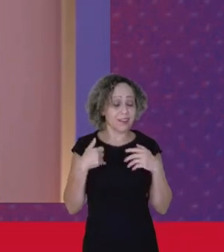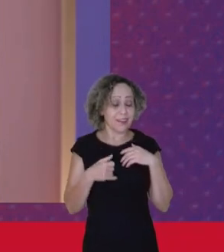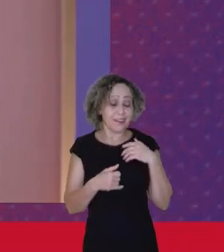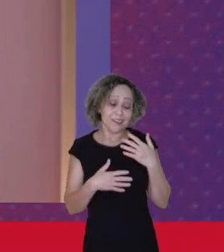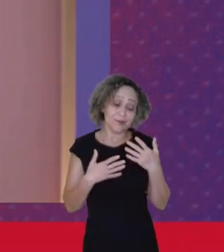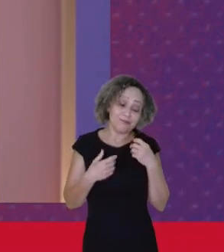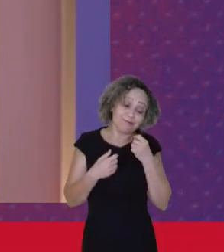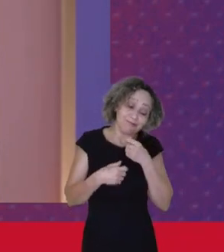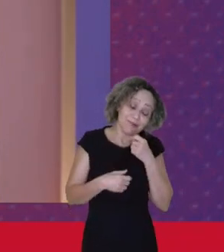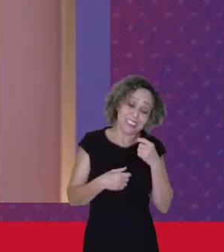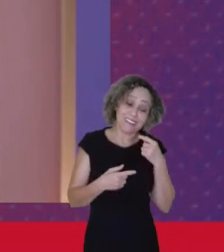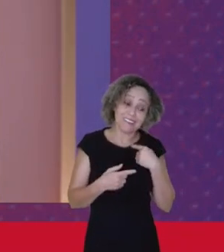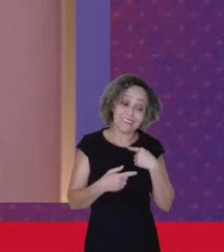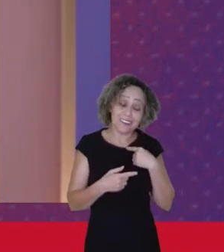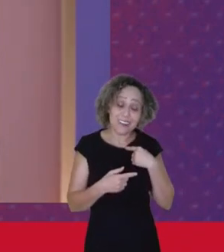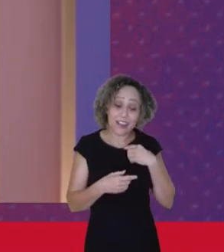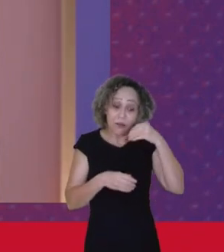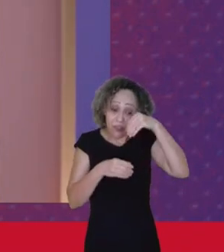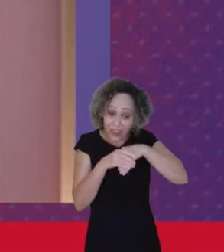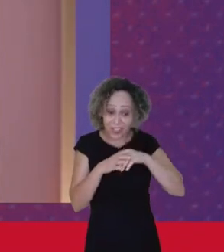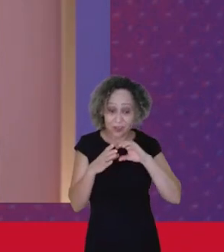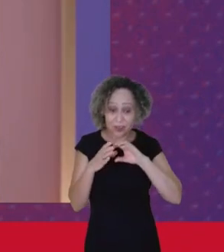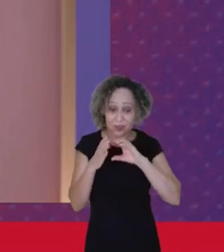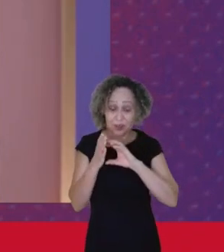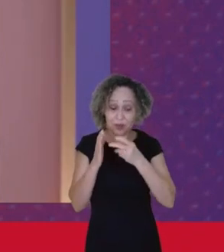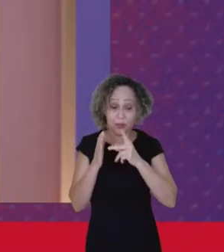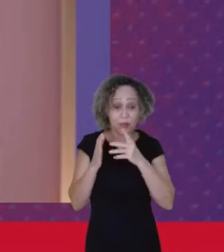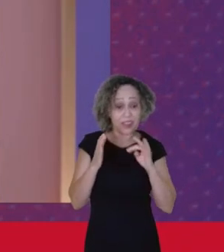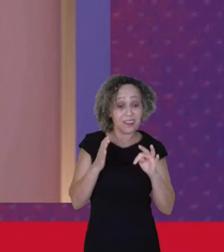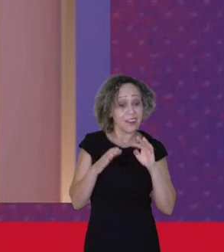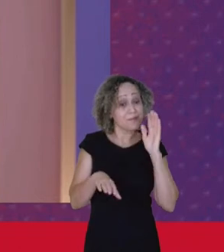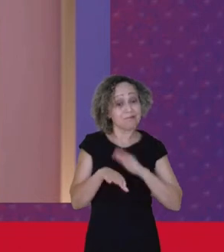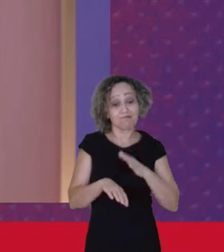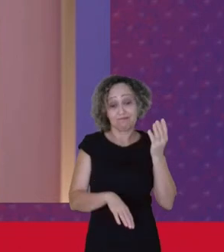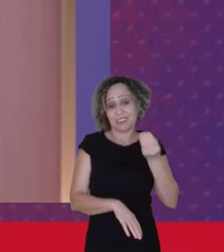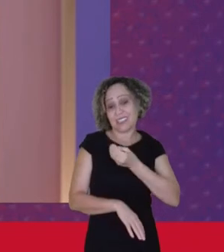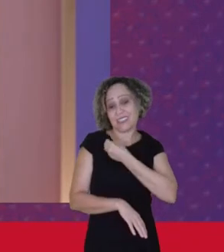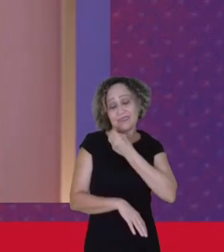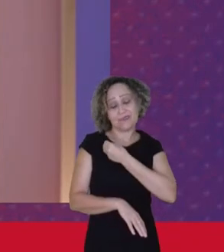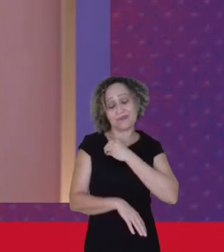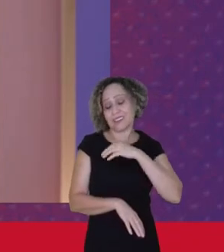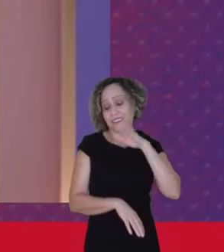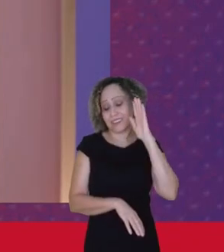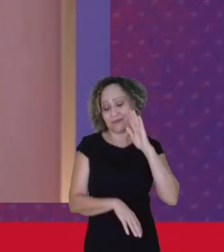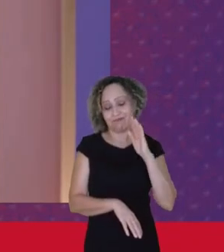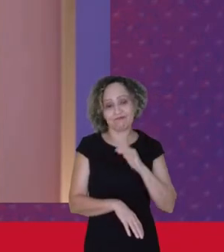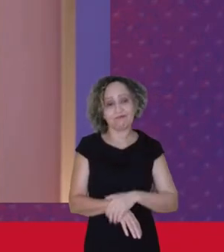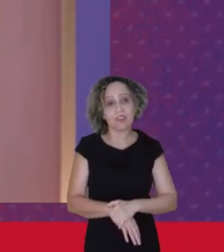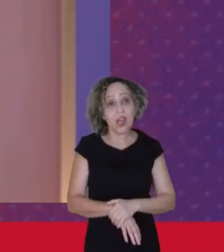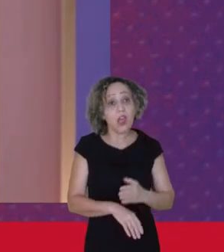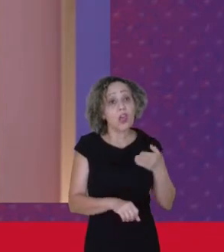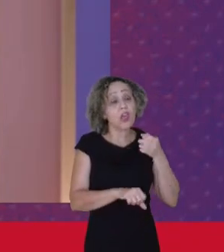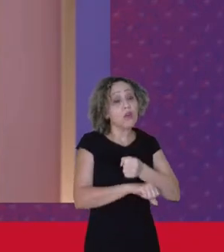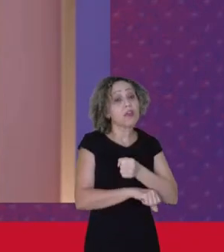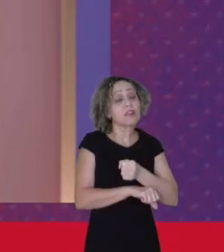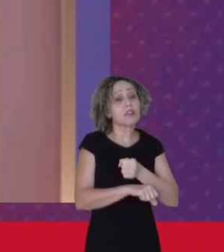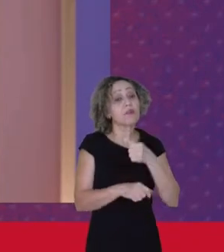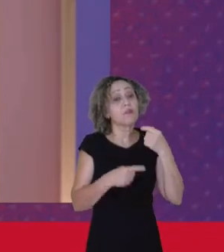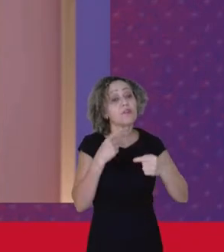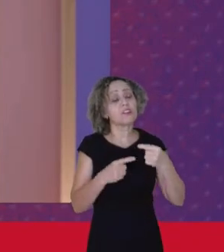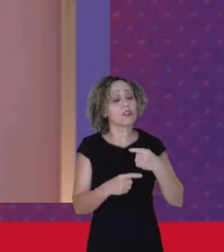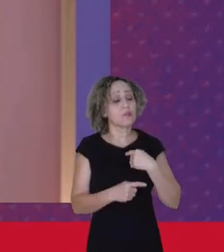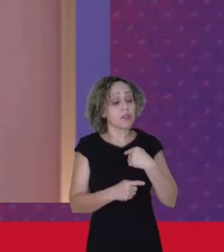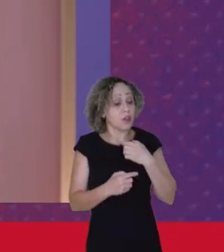vida dentro do PT do que fora do PT. Eu entrei para a política porque eu nunca aceitei injustiça social. Eu entrei